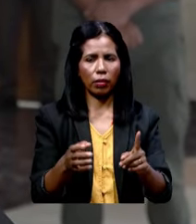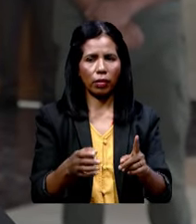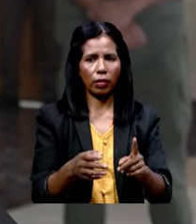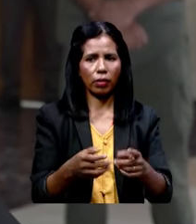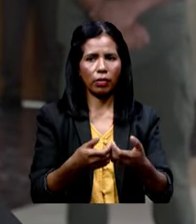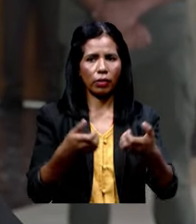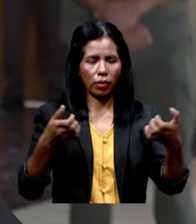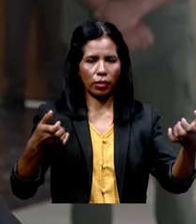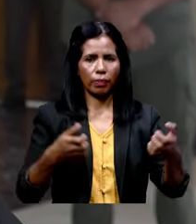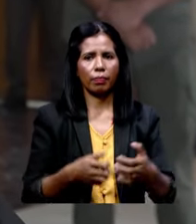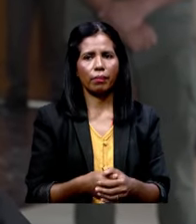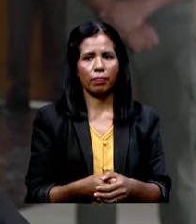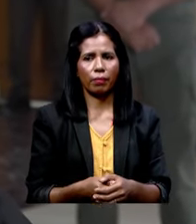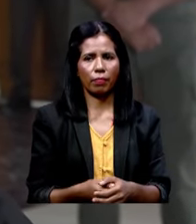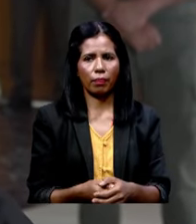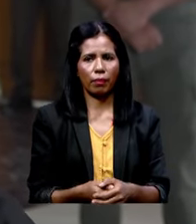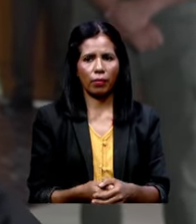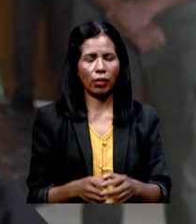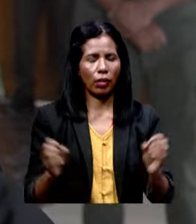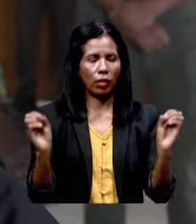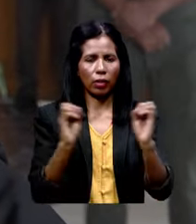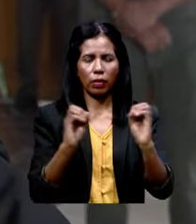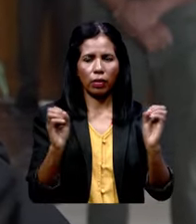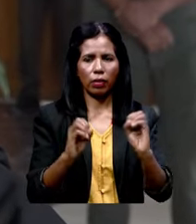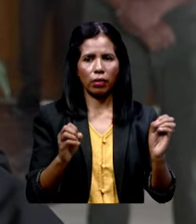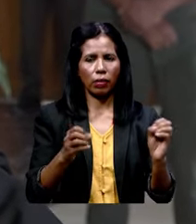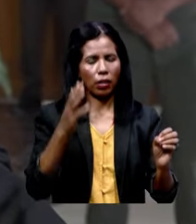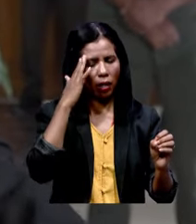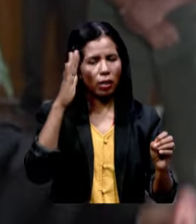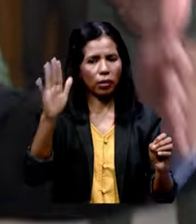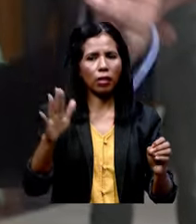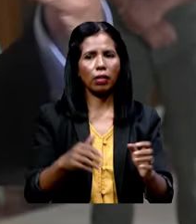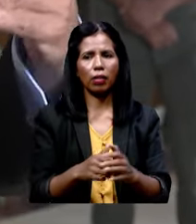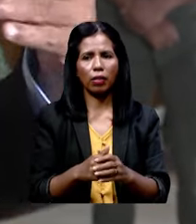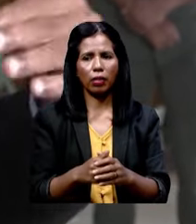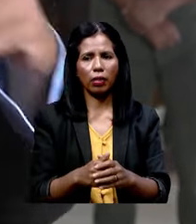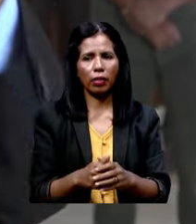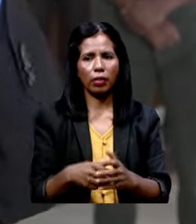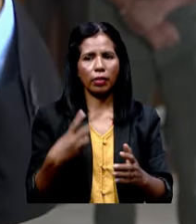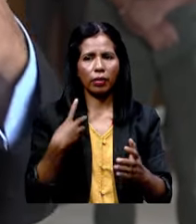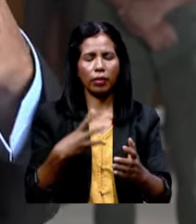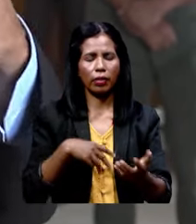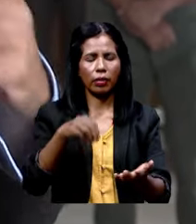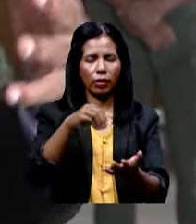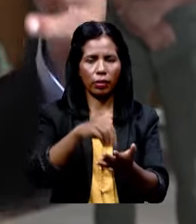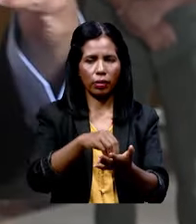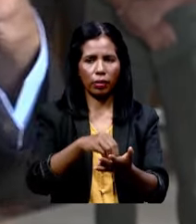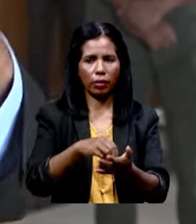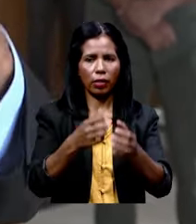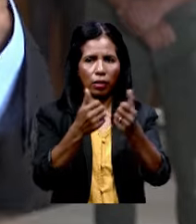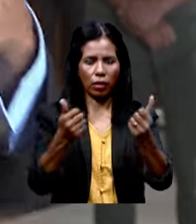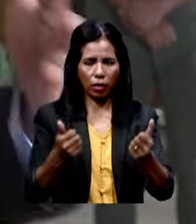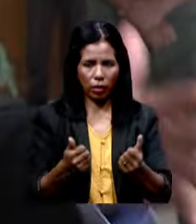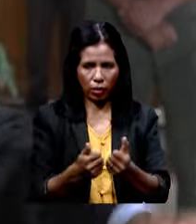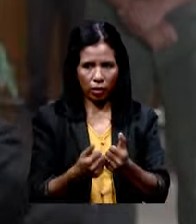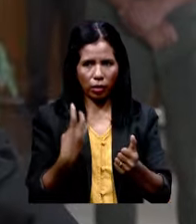raqueta com a lua, lá que conhece mal o ano, lá. Se ele tem arte, então ele